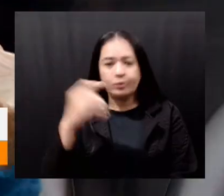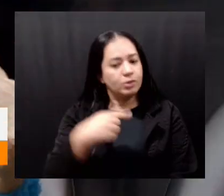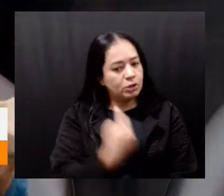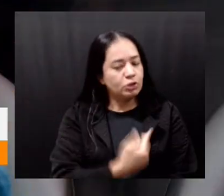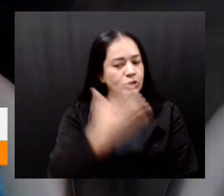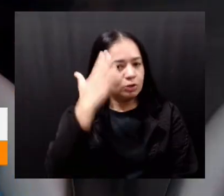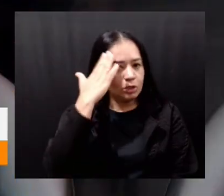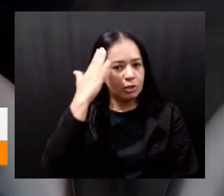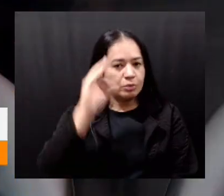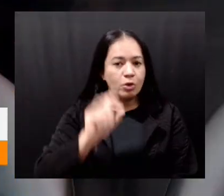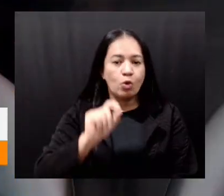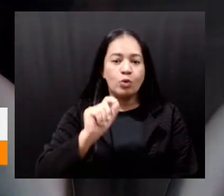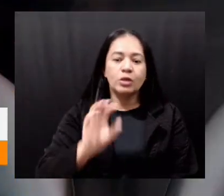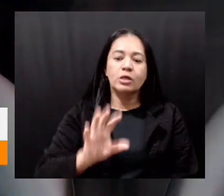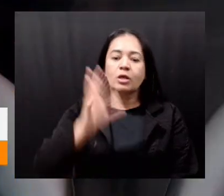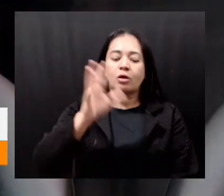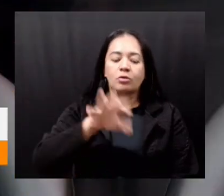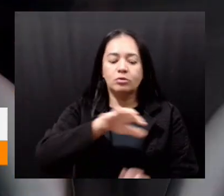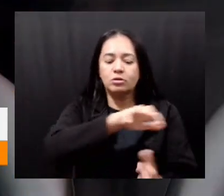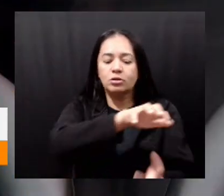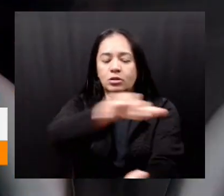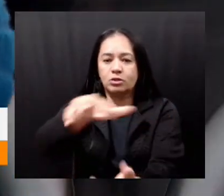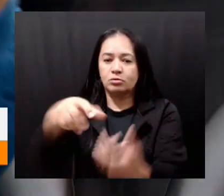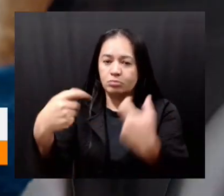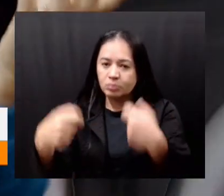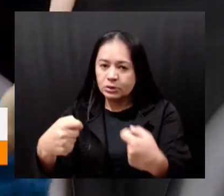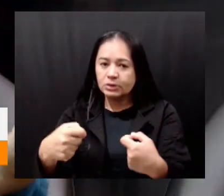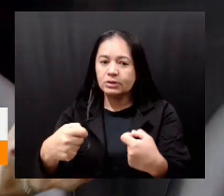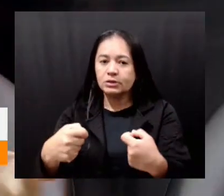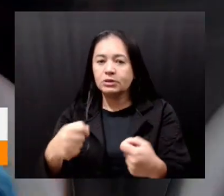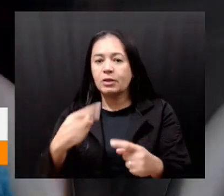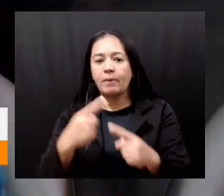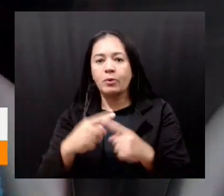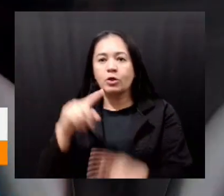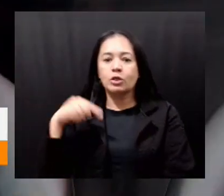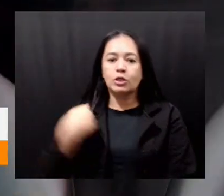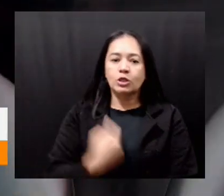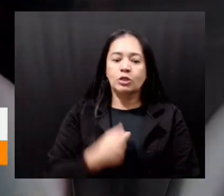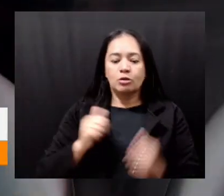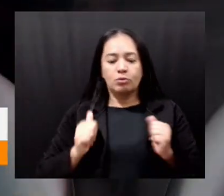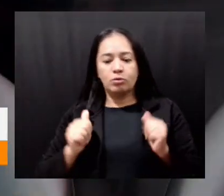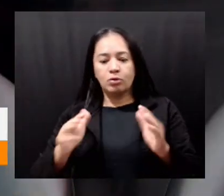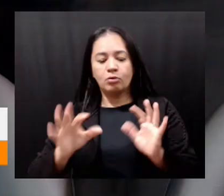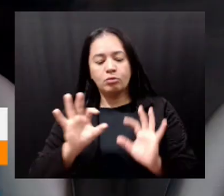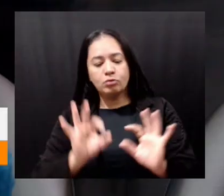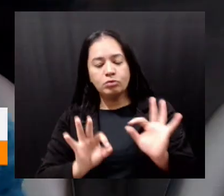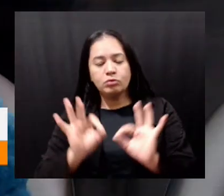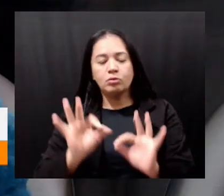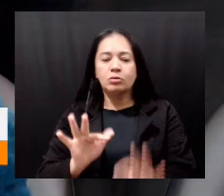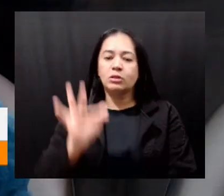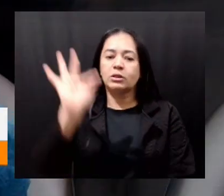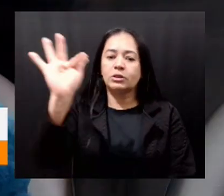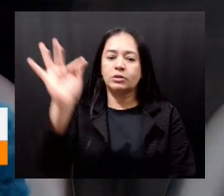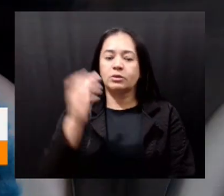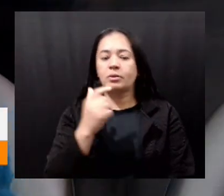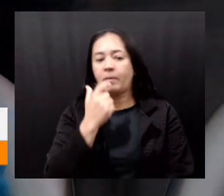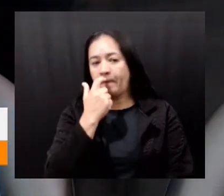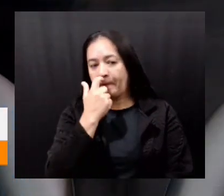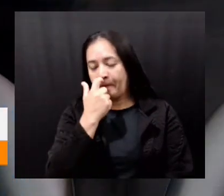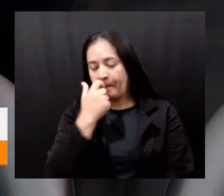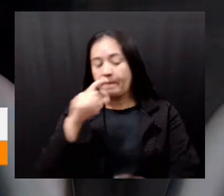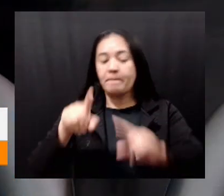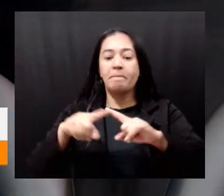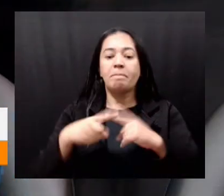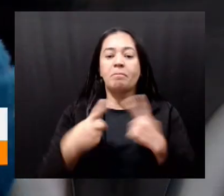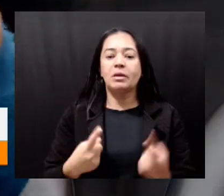está acontecendo, interfere em tomadas de decisão, em planejamento futuro, isso é importante, mas o quanto também eu